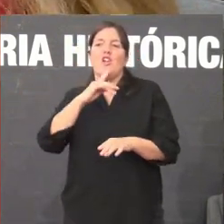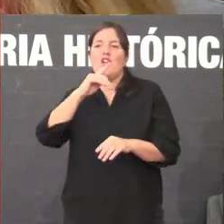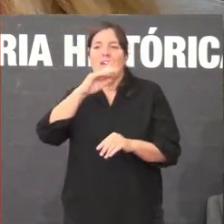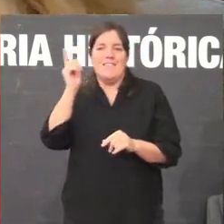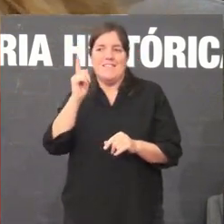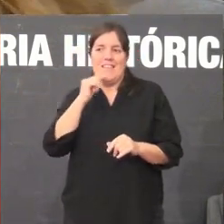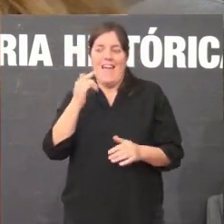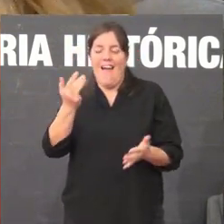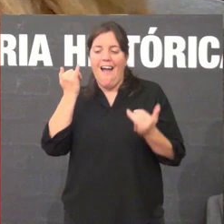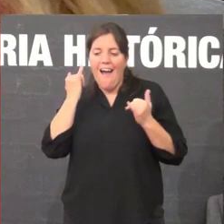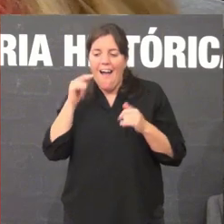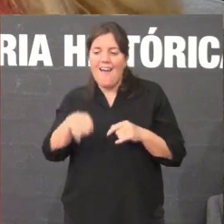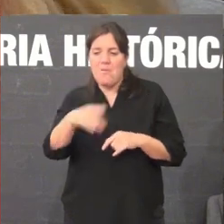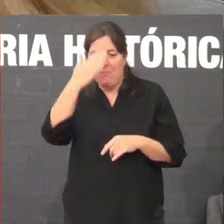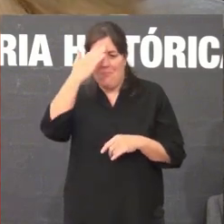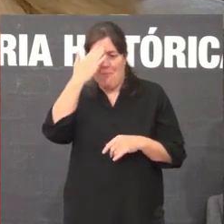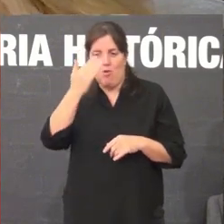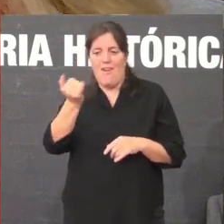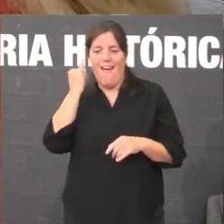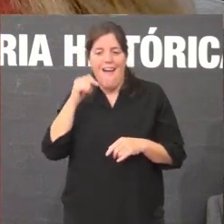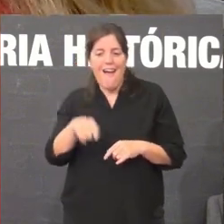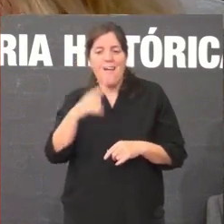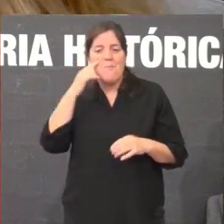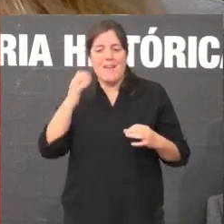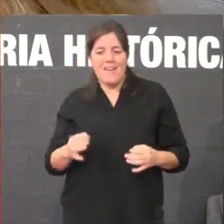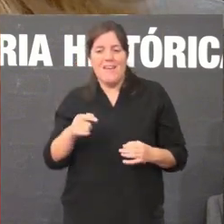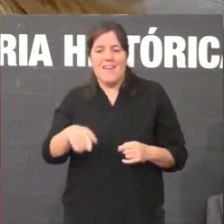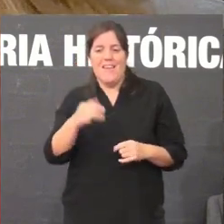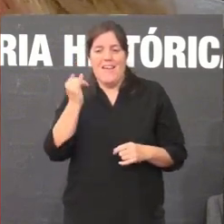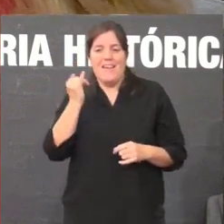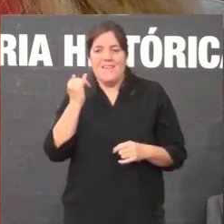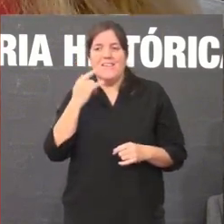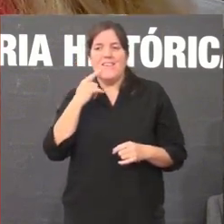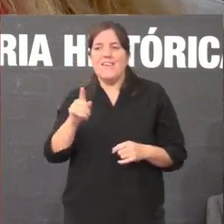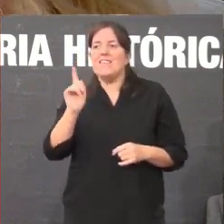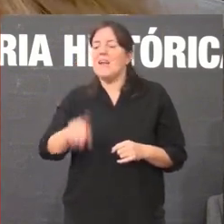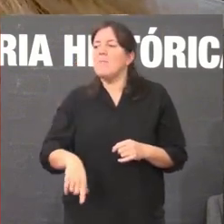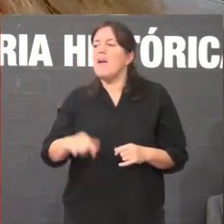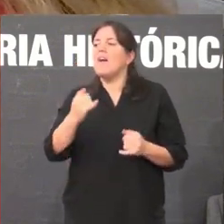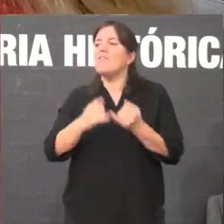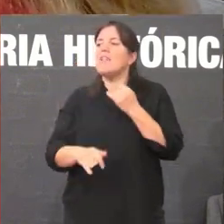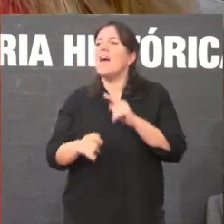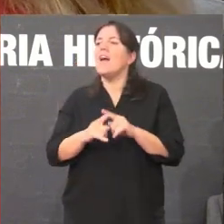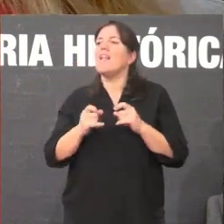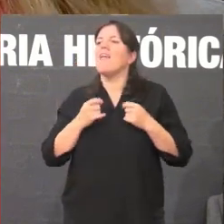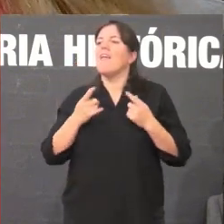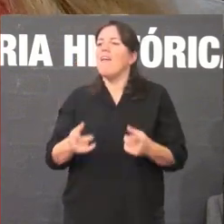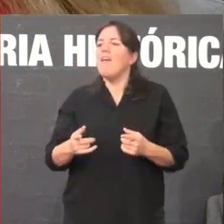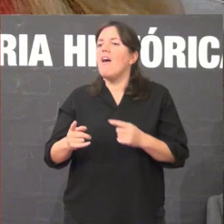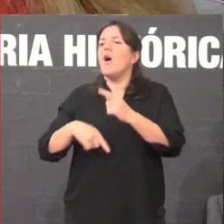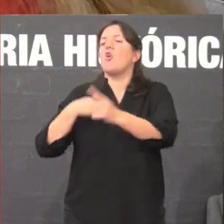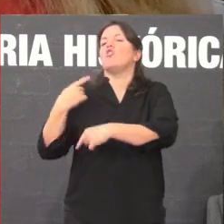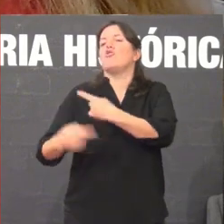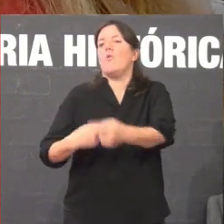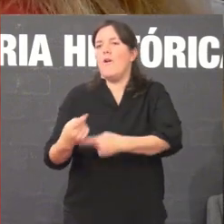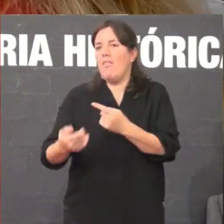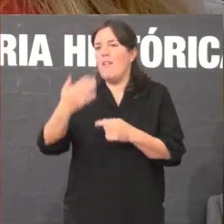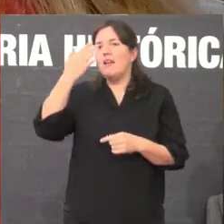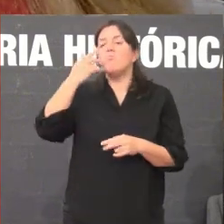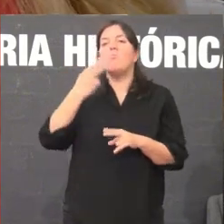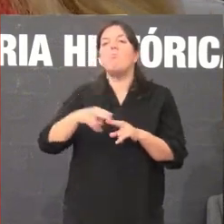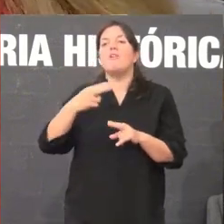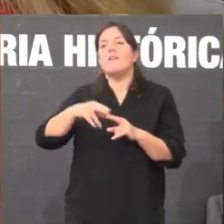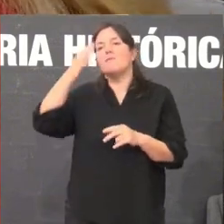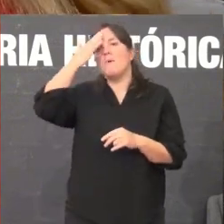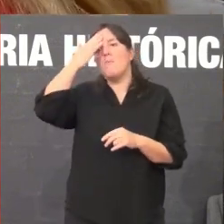existia, estava presente, e foi ela que acabou também por condicionar as políticas da memória dos